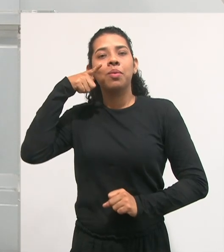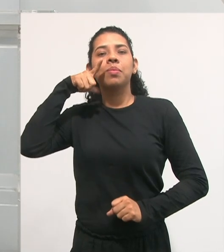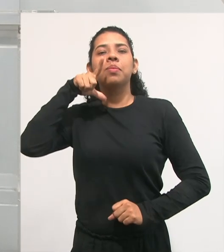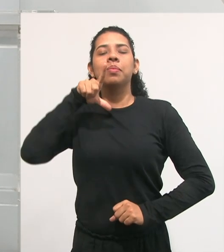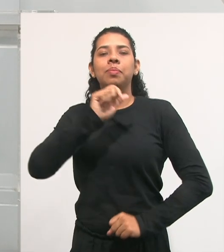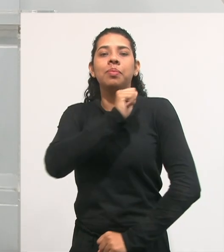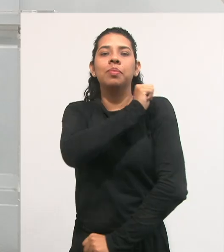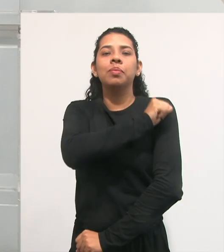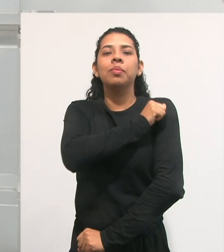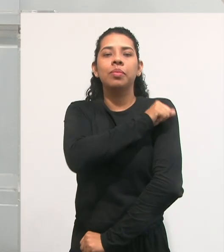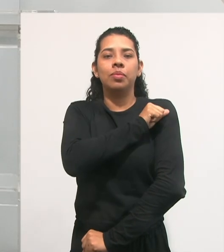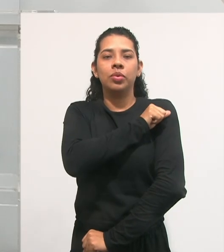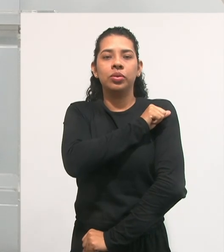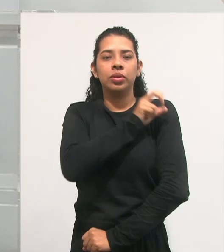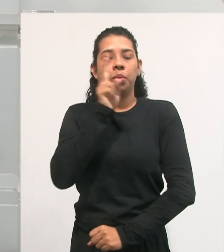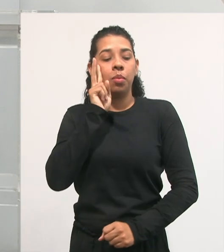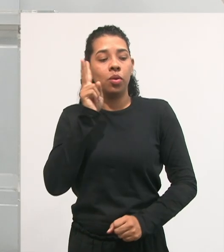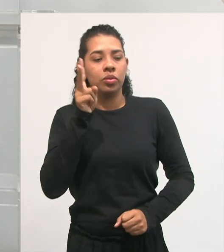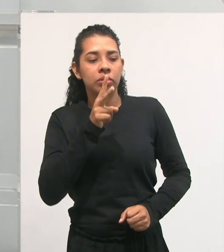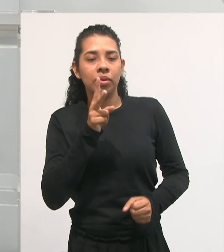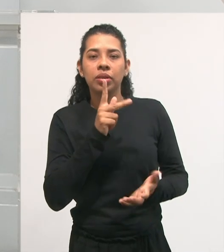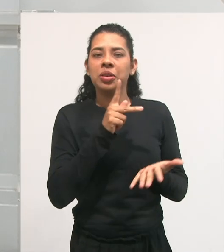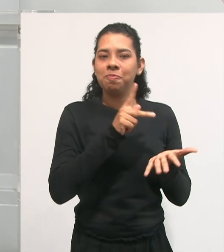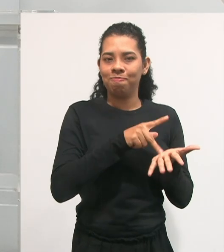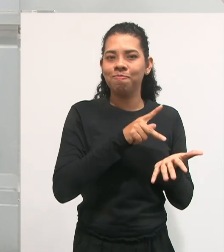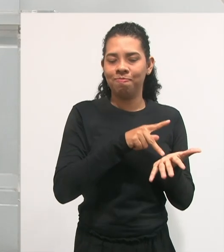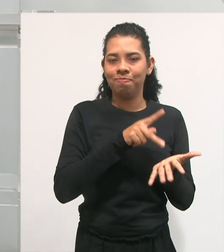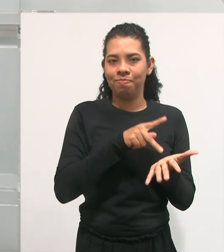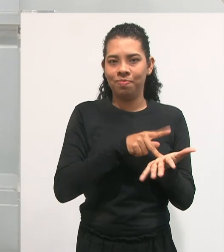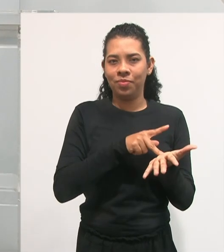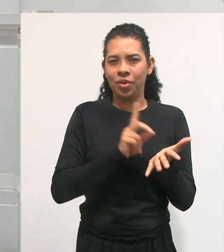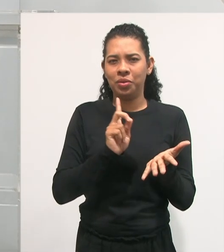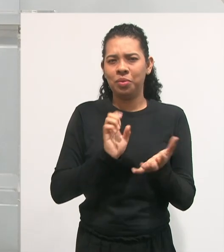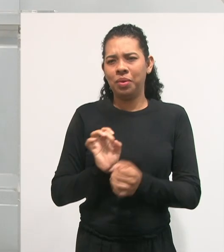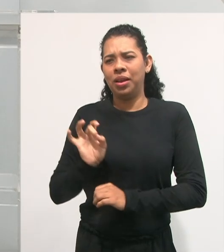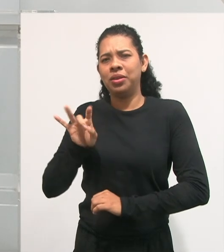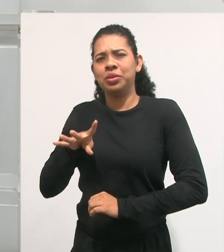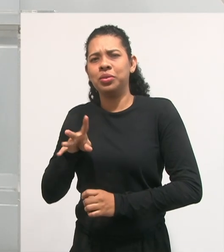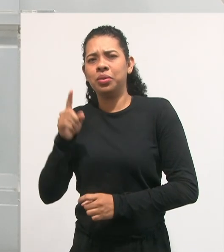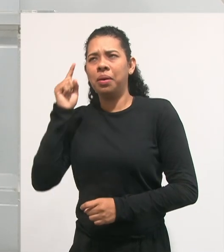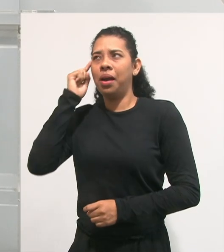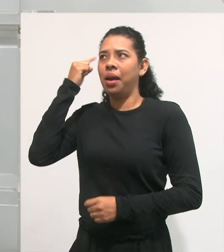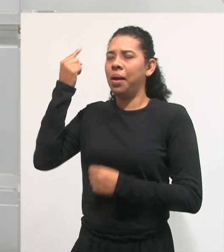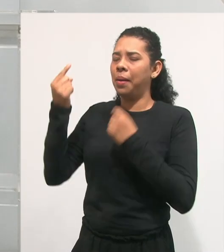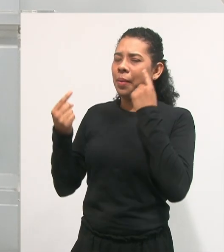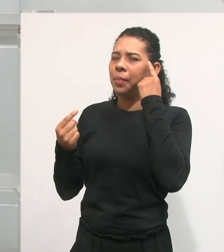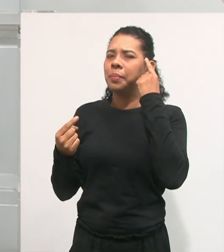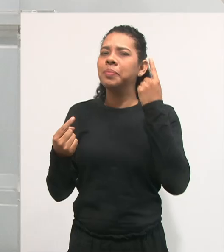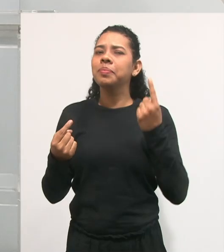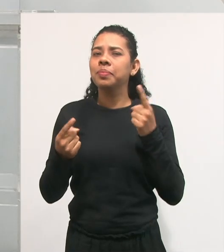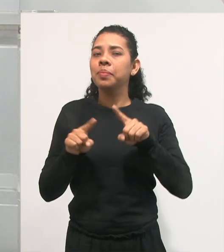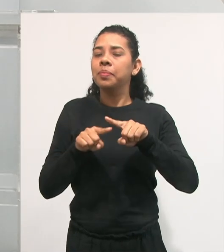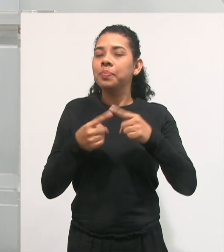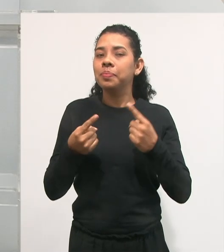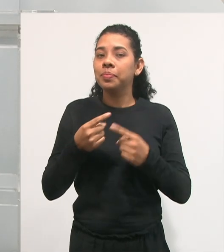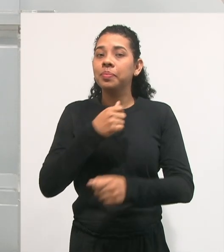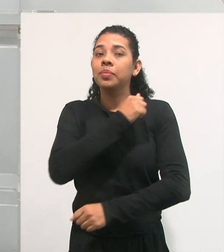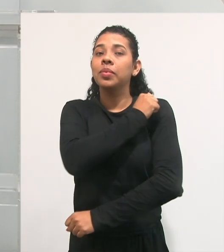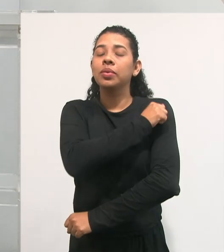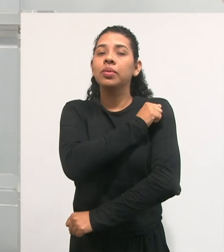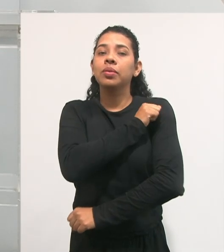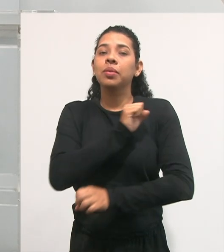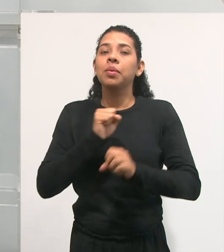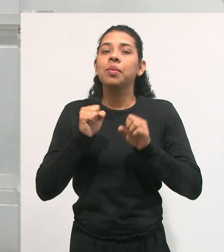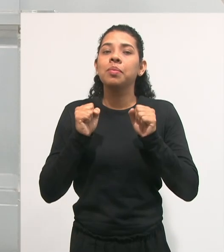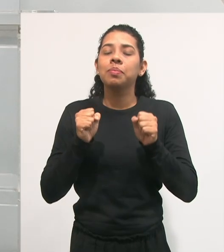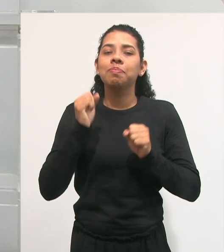de situações reais e não puramente aquelas situações, né, fictícias ou hipotéticas, mas que ele parta de uma situação real